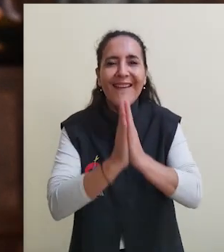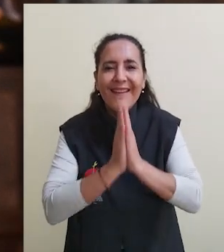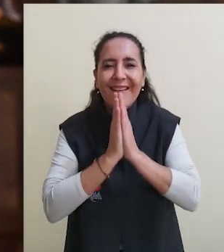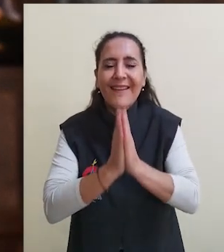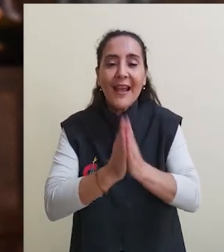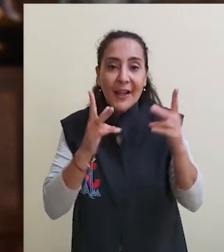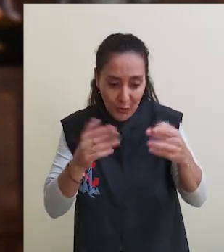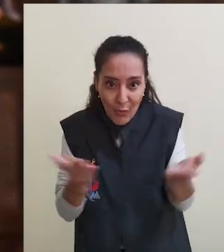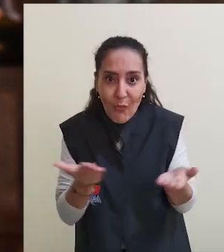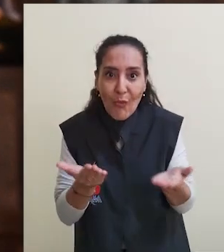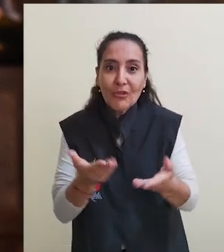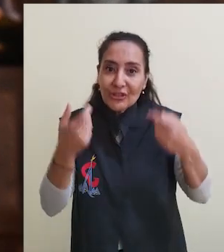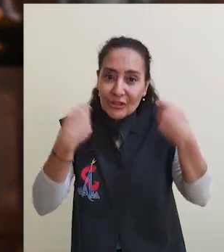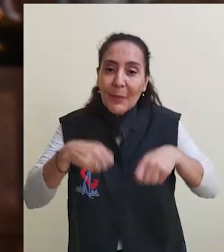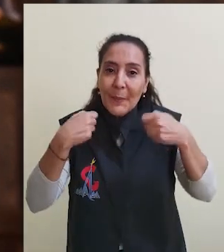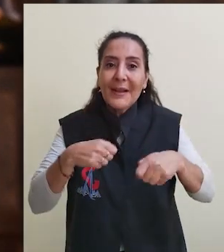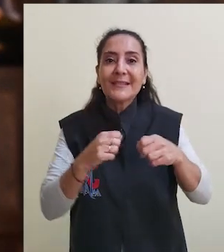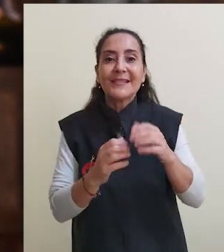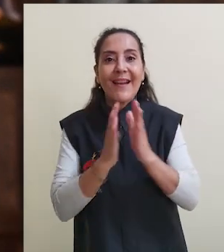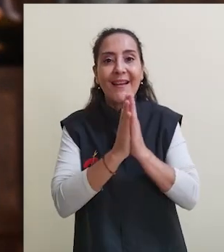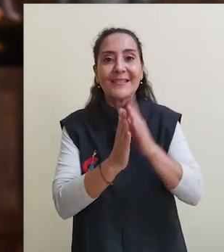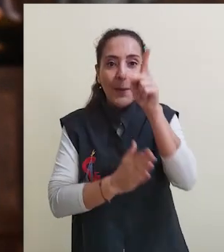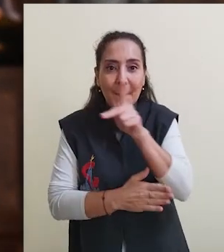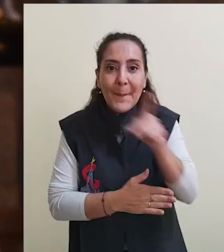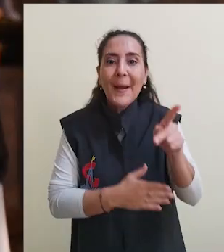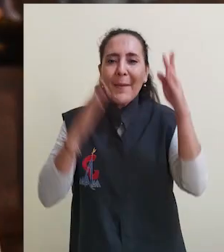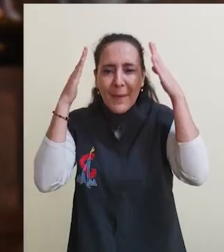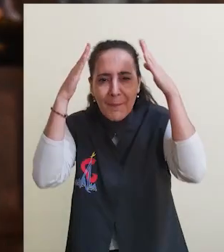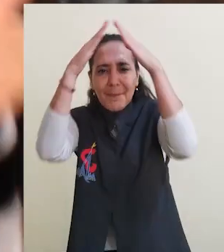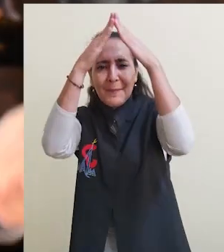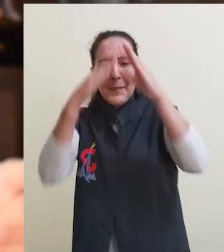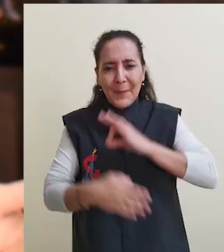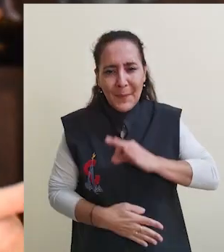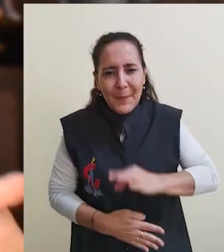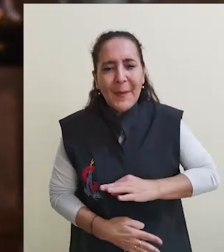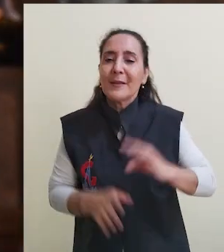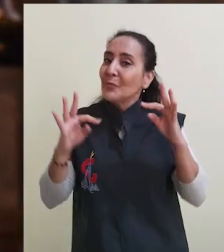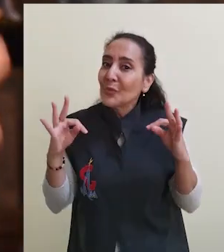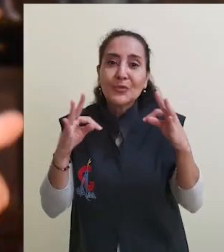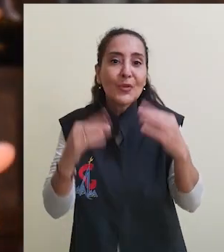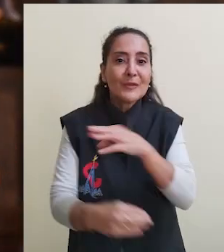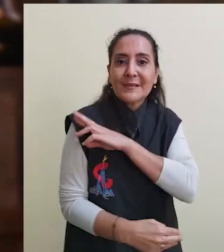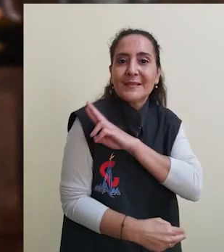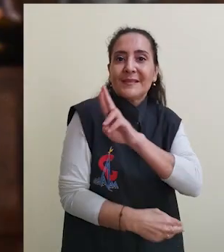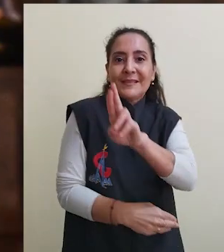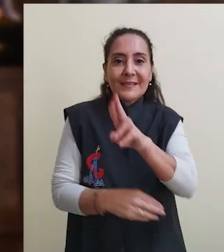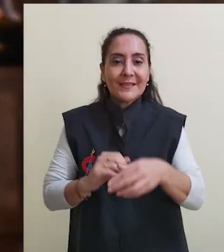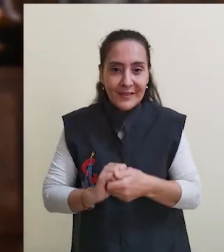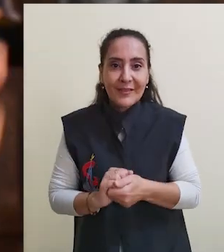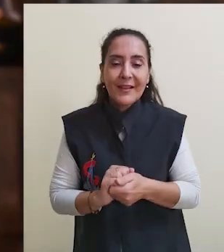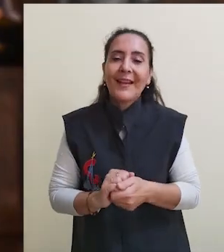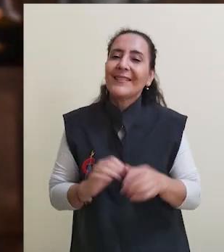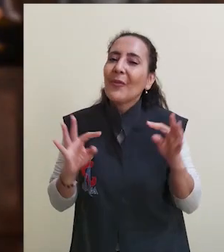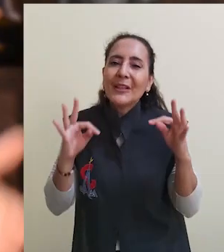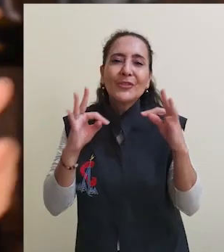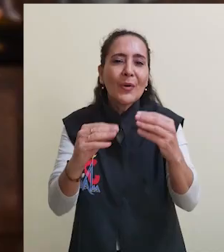igreja rezava continuamente a Deus por Pedro. Nós precisamos rezar continuamente pelo Papa, pelos bispos, pelos padres, por todos que têm o sacerdócio.